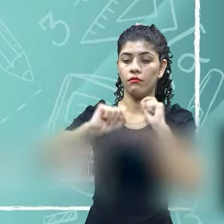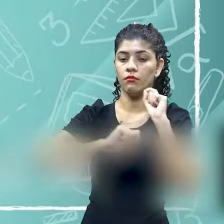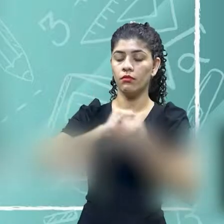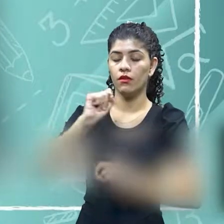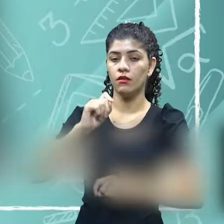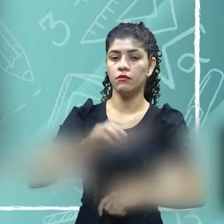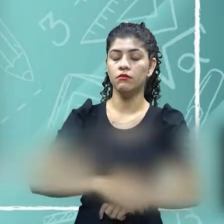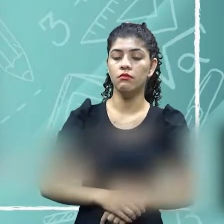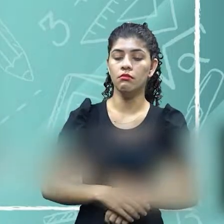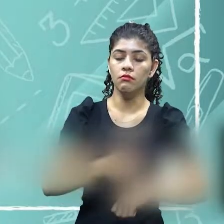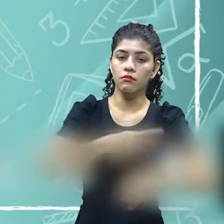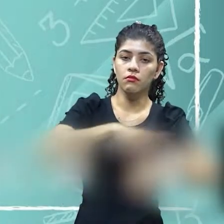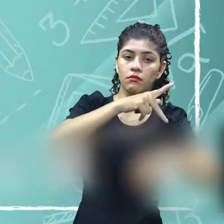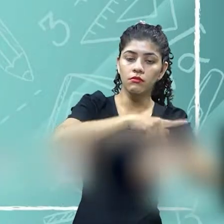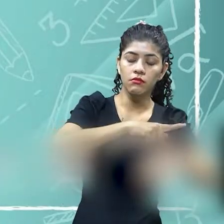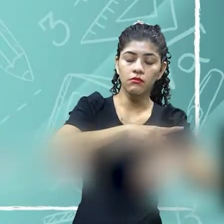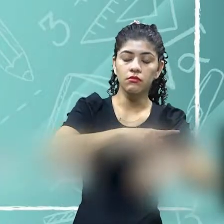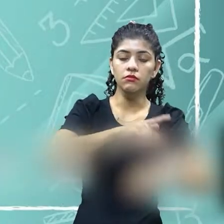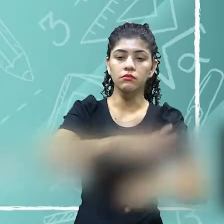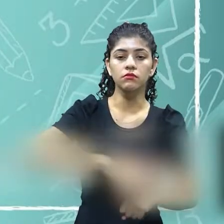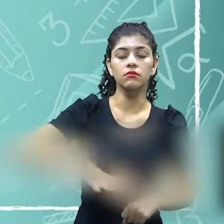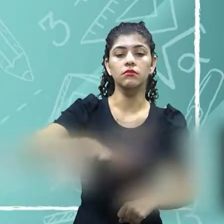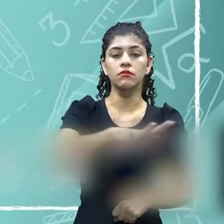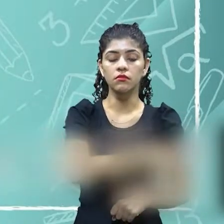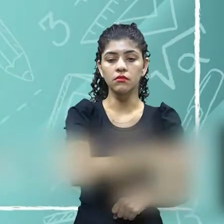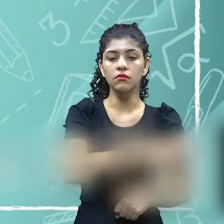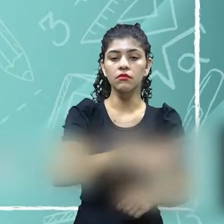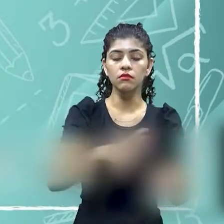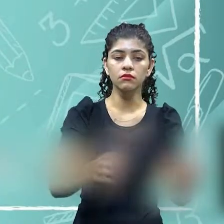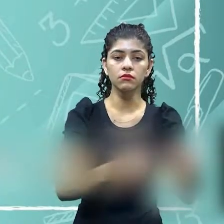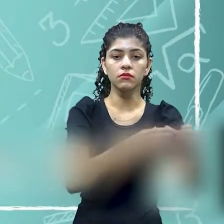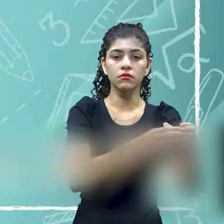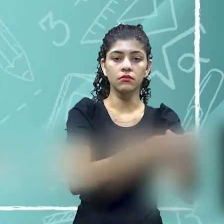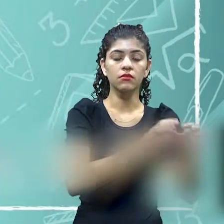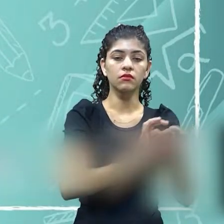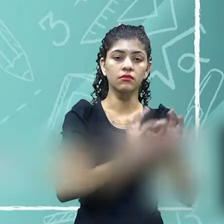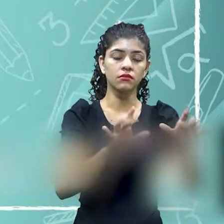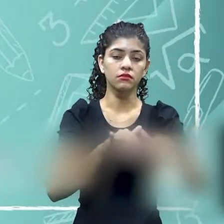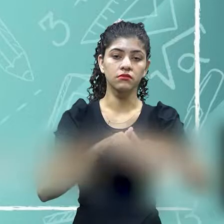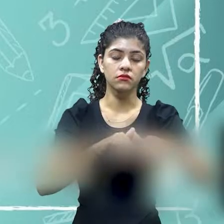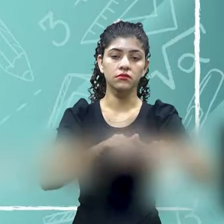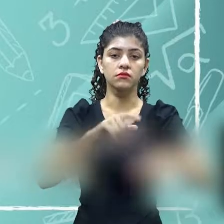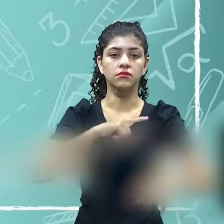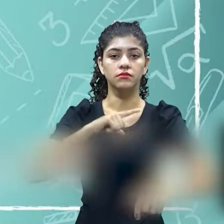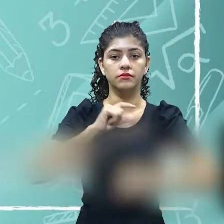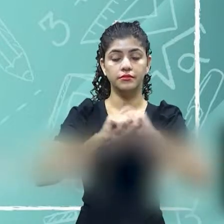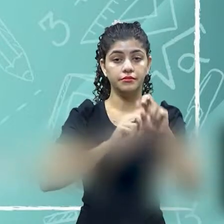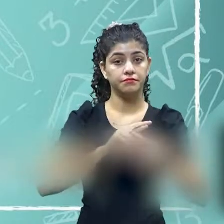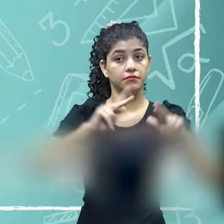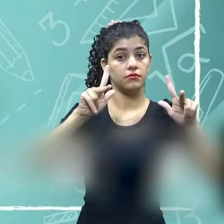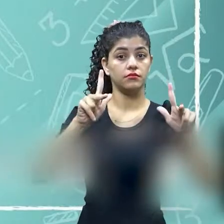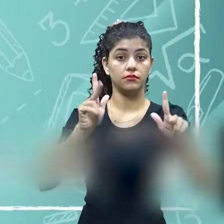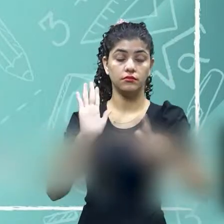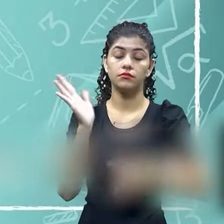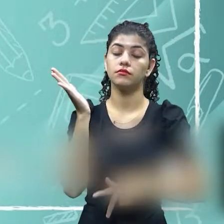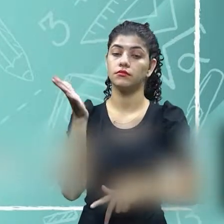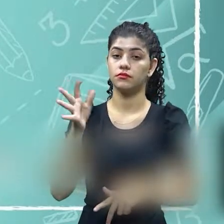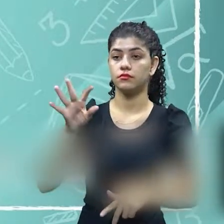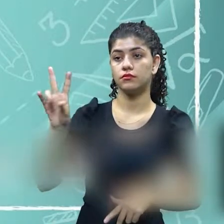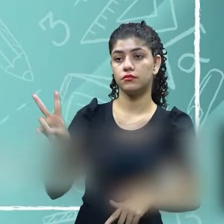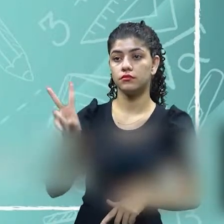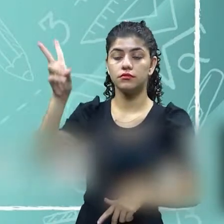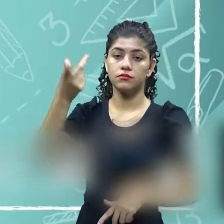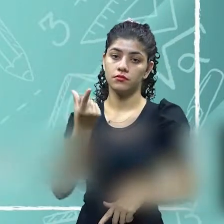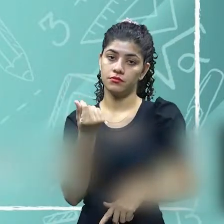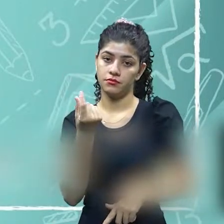é que os países pertencentes às regiões pertencentes à zona de livre comércio, ela vai ter um diferencial nas suas